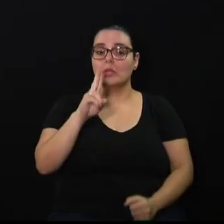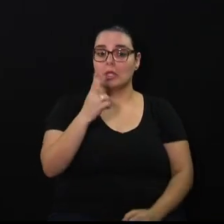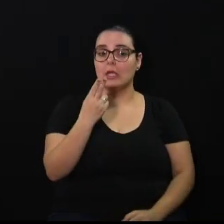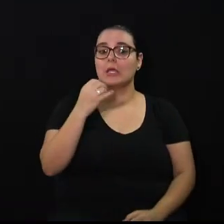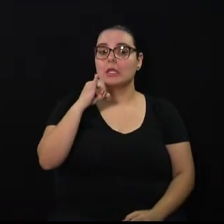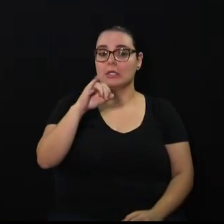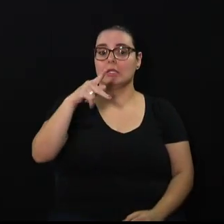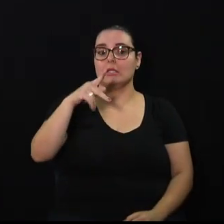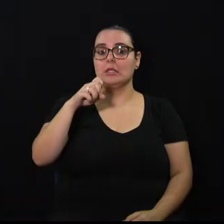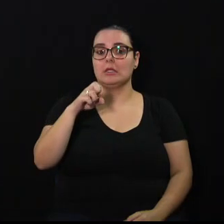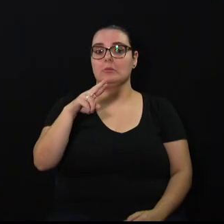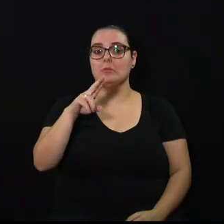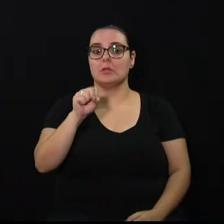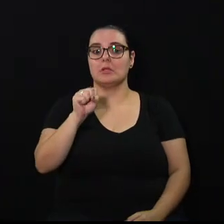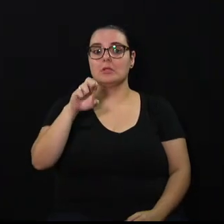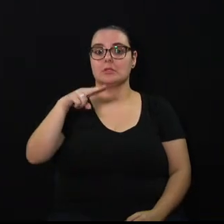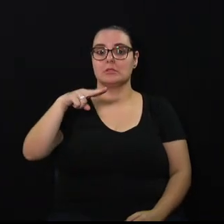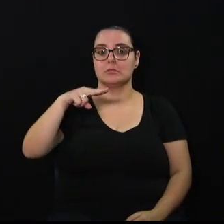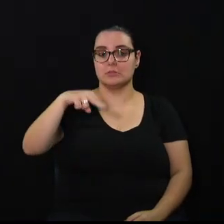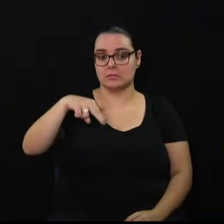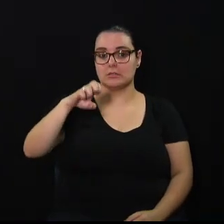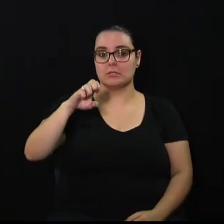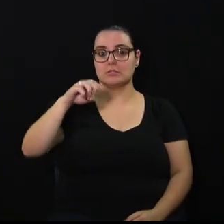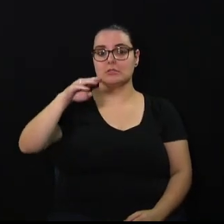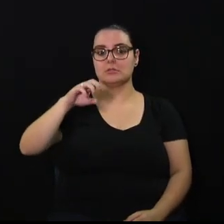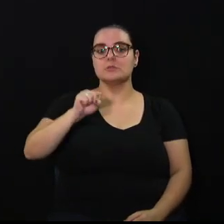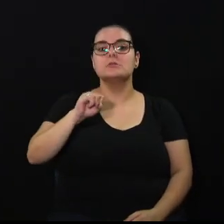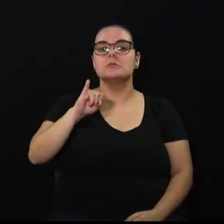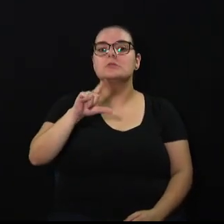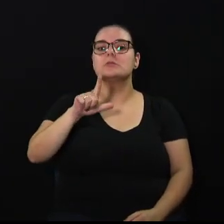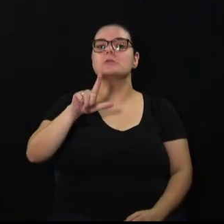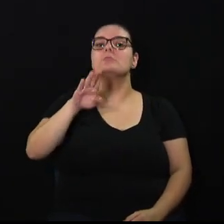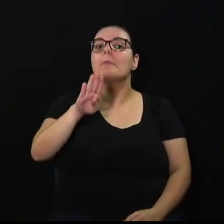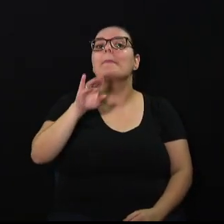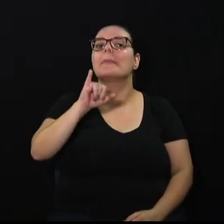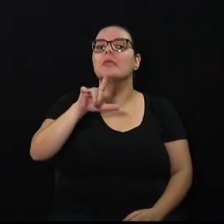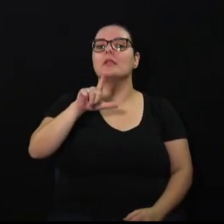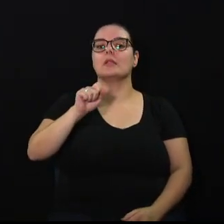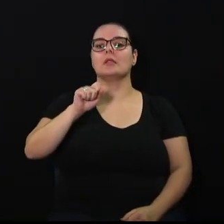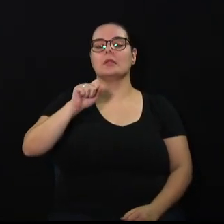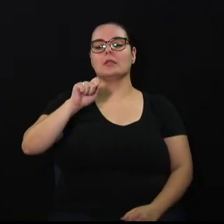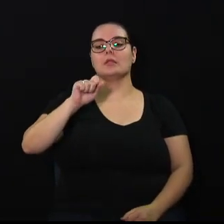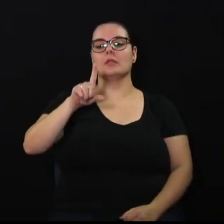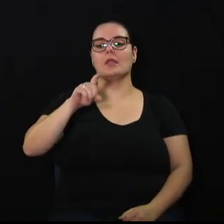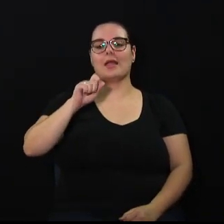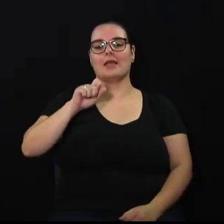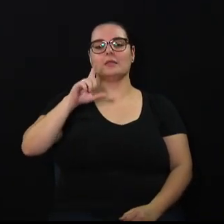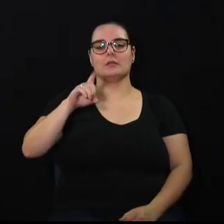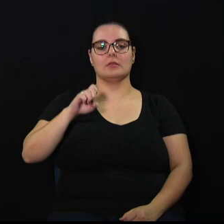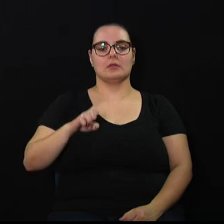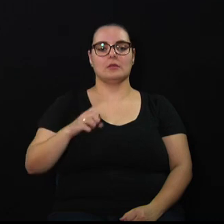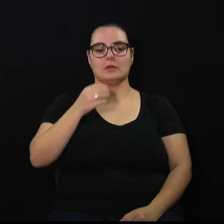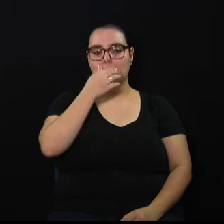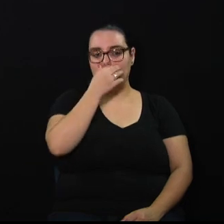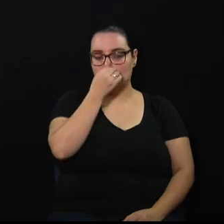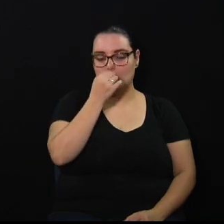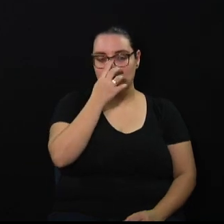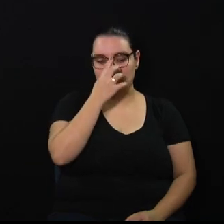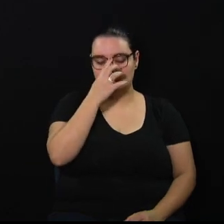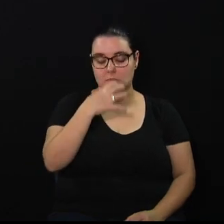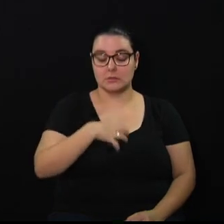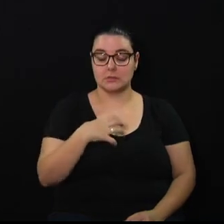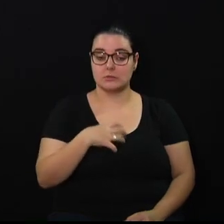dá uma hipersensibilidade aversiva nele então a gente diz que essa criança tem o sensorial hipersensível